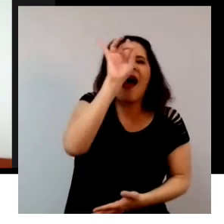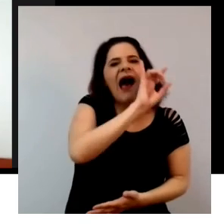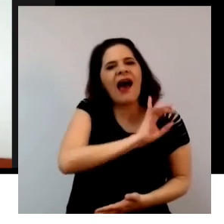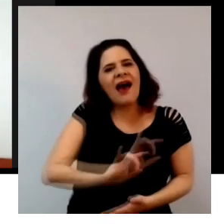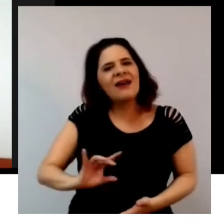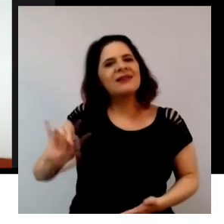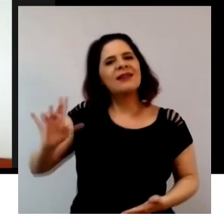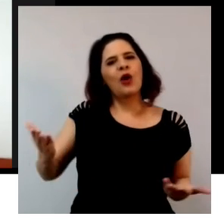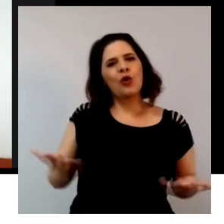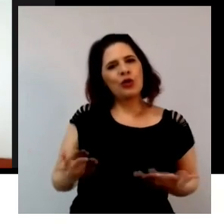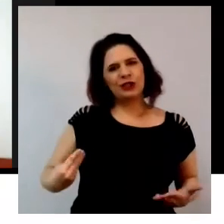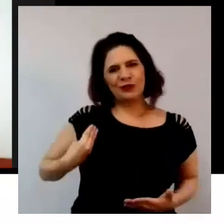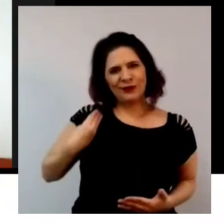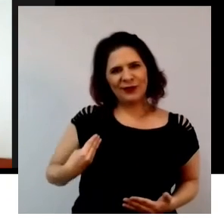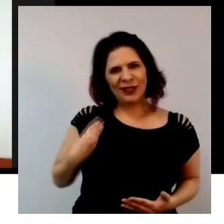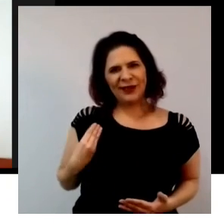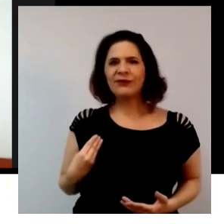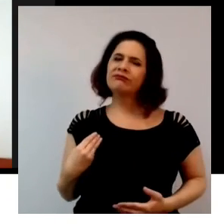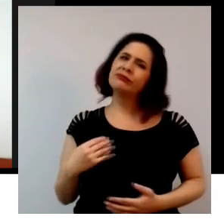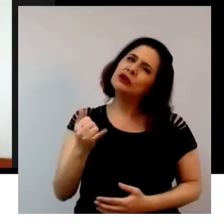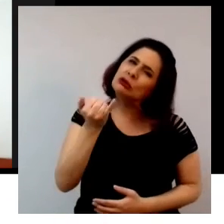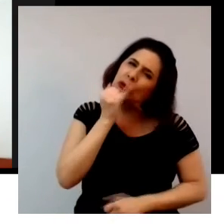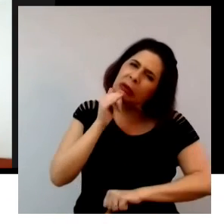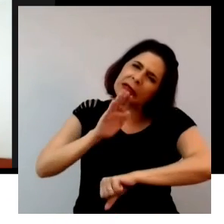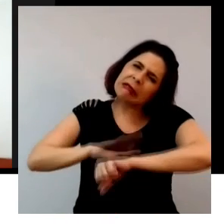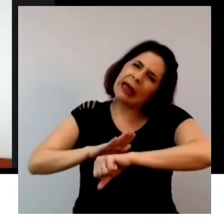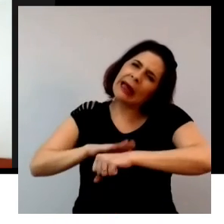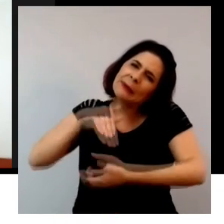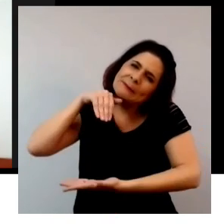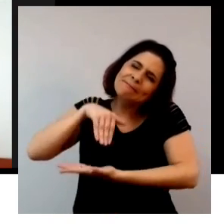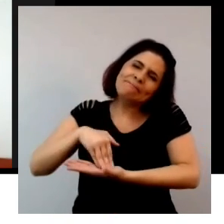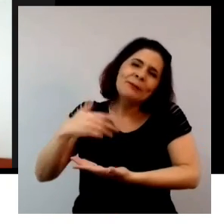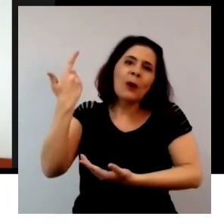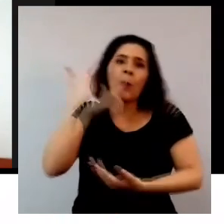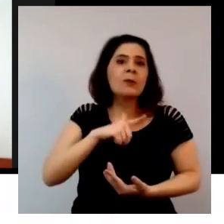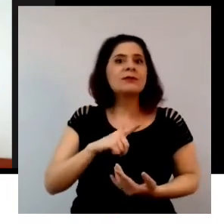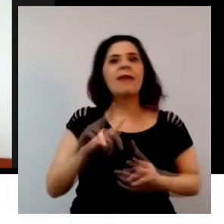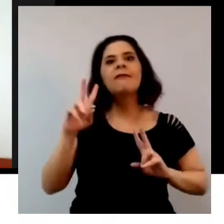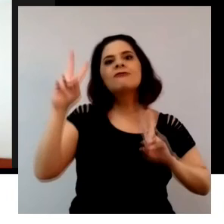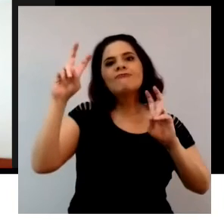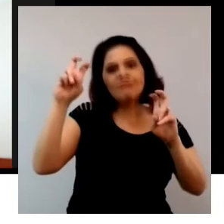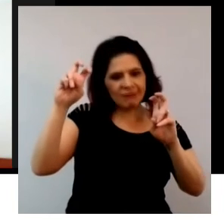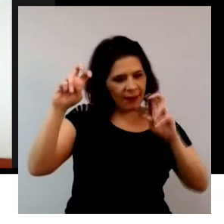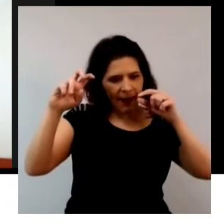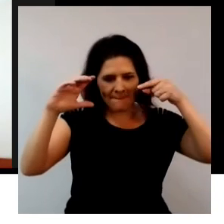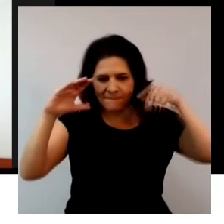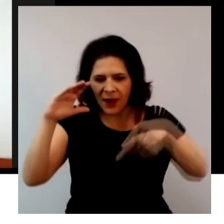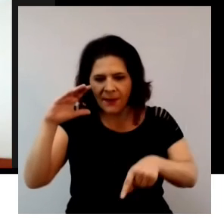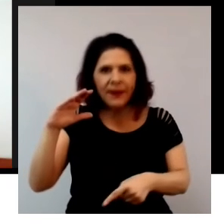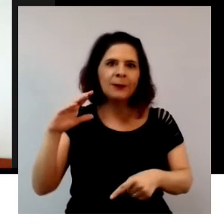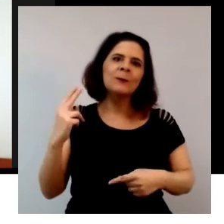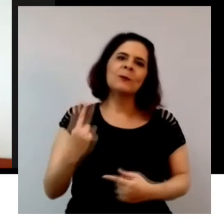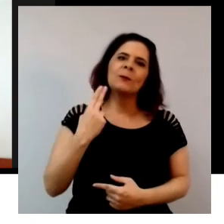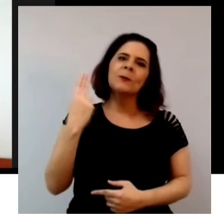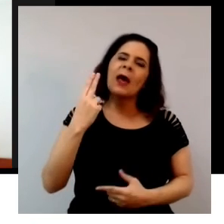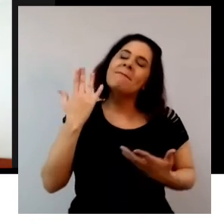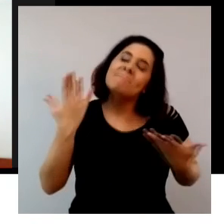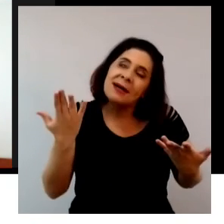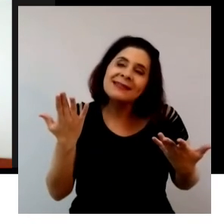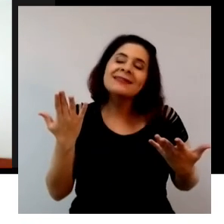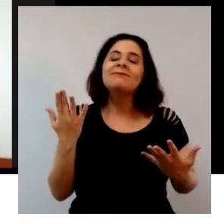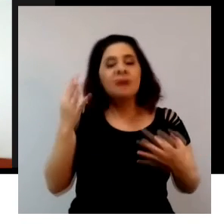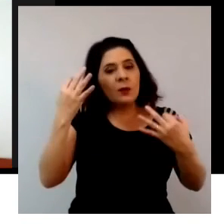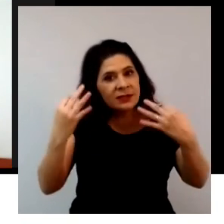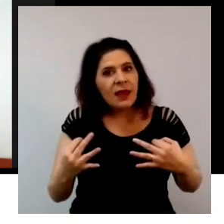pelo tempo curto, né, que às vezes a gente não consegue aprofundar da maneira que a gente gostaria, mas tenho certeza que todo mundo curtiu